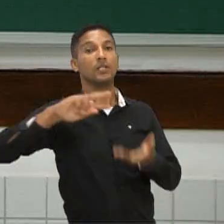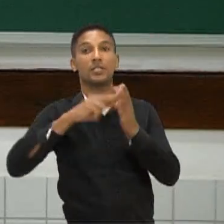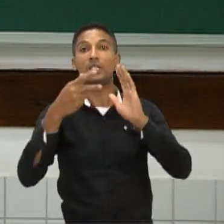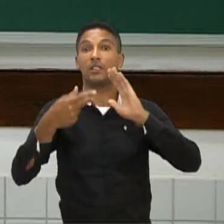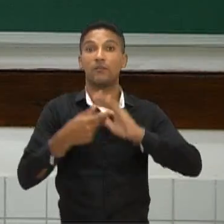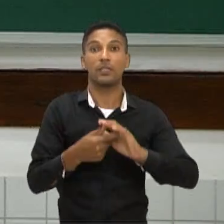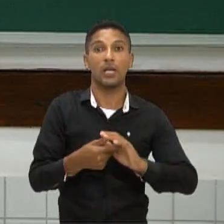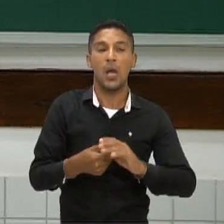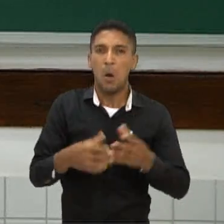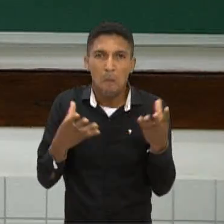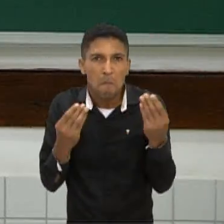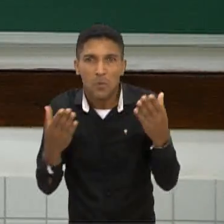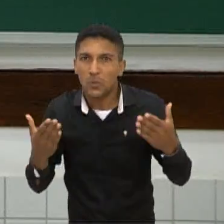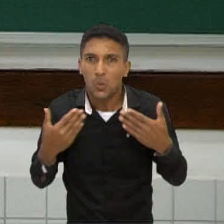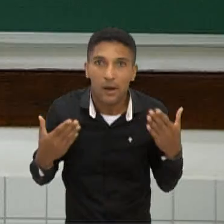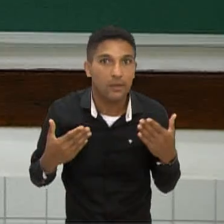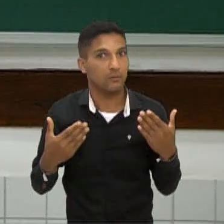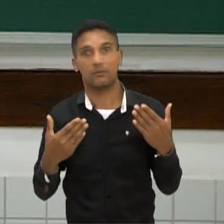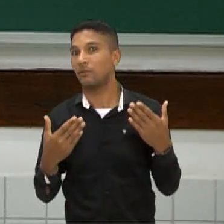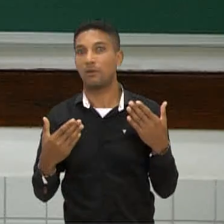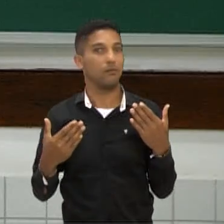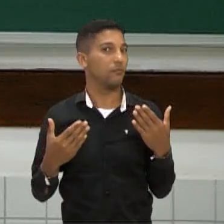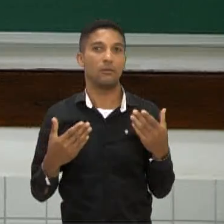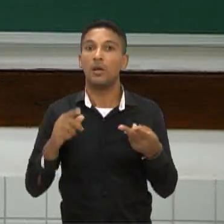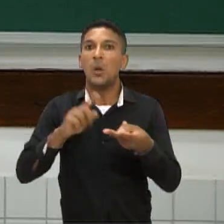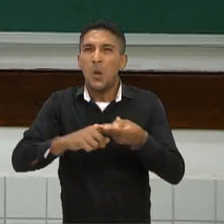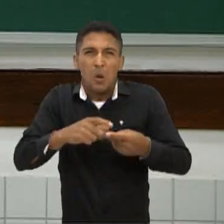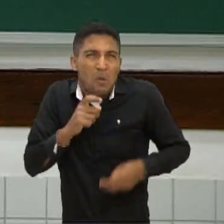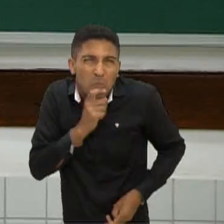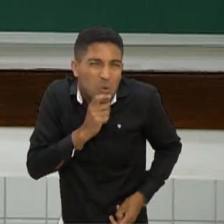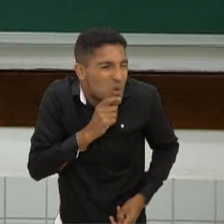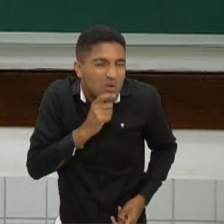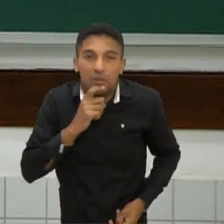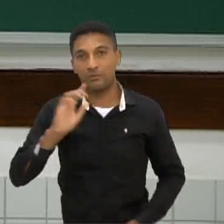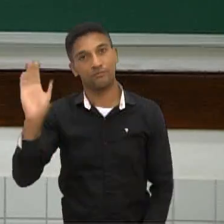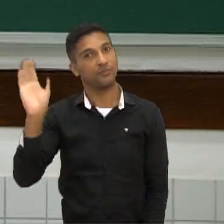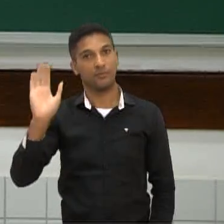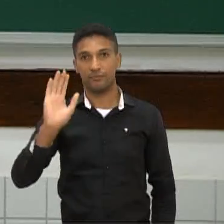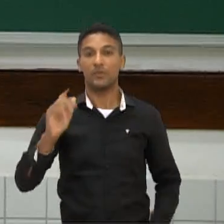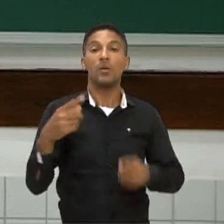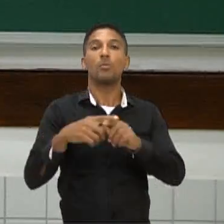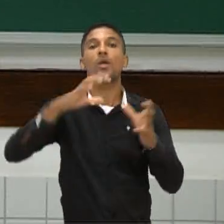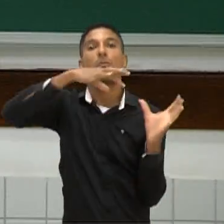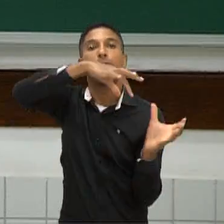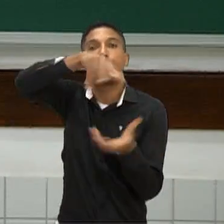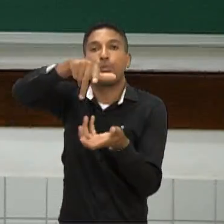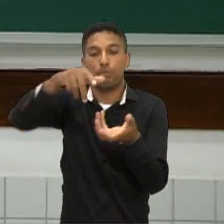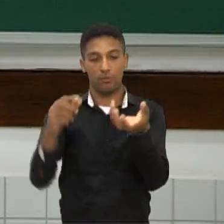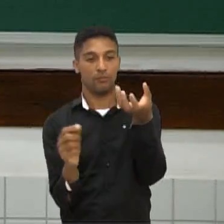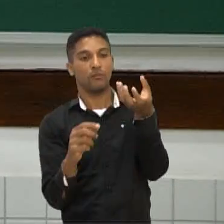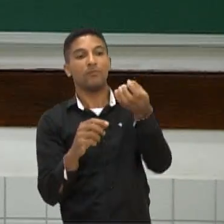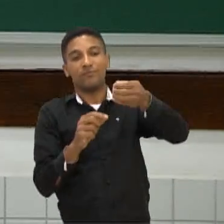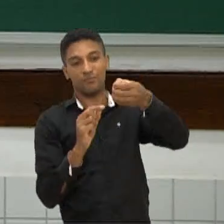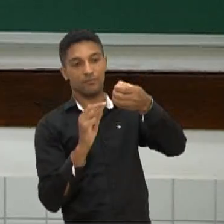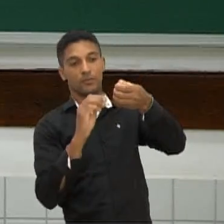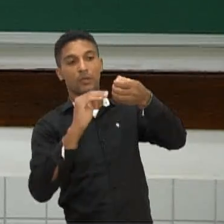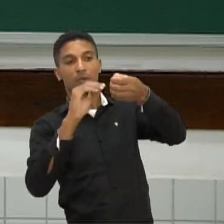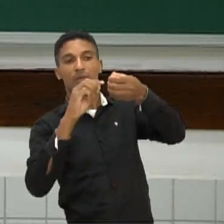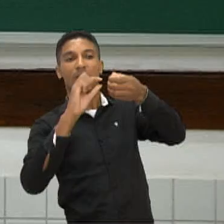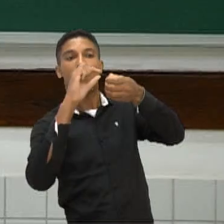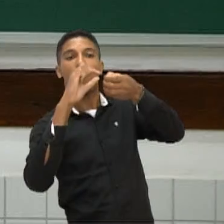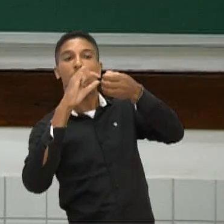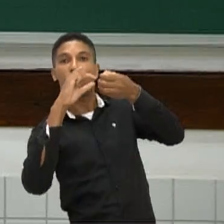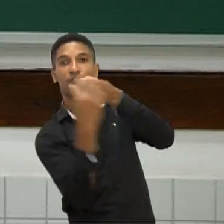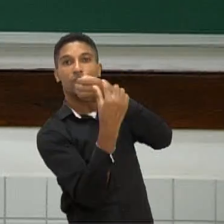frio. Clima quente, regiões lá mais próximas da linha do Equador. Região sul está abaixo